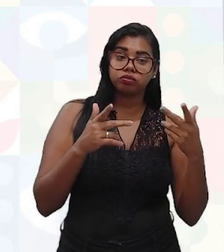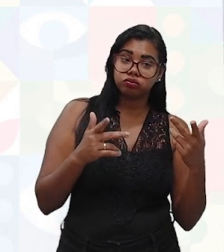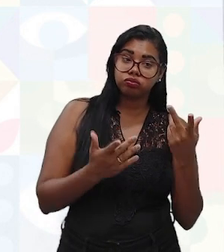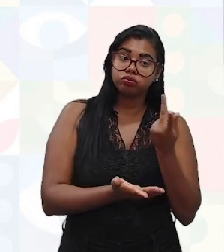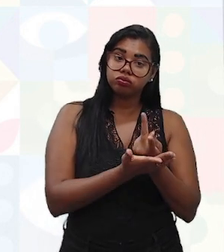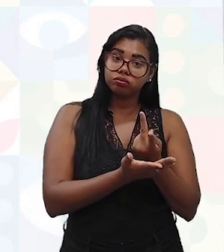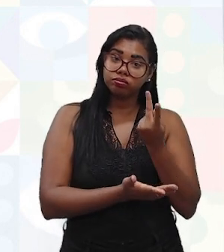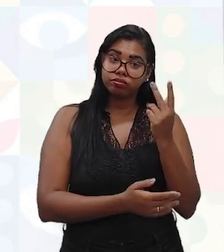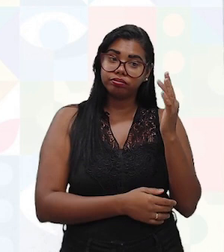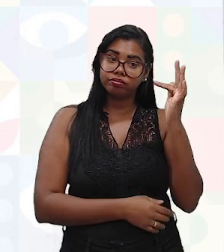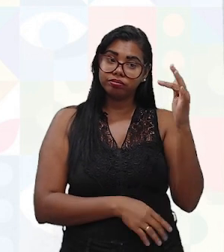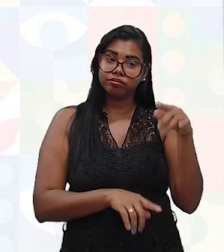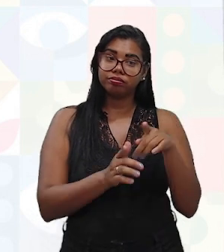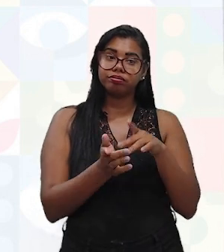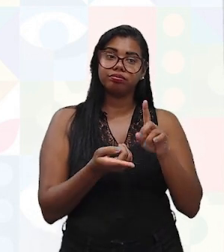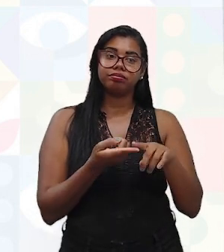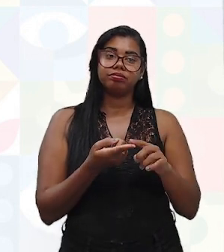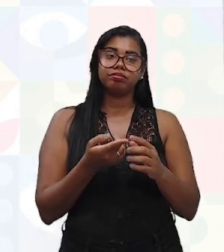variações.